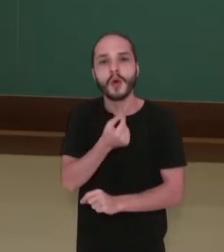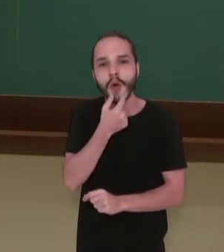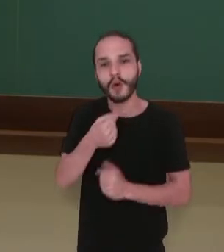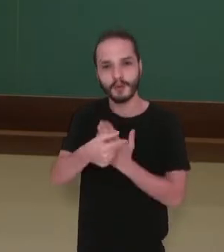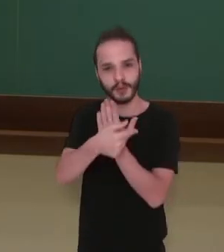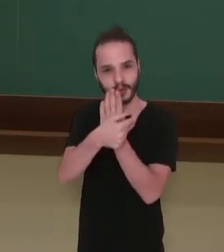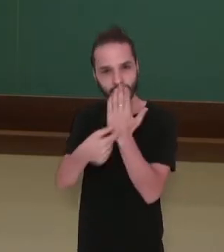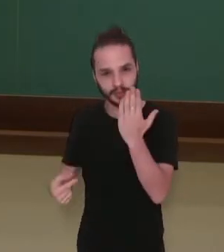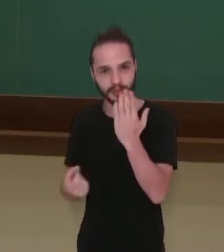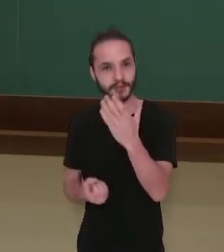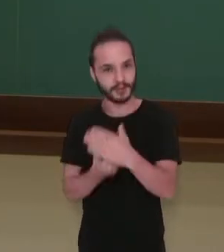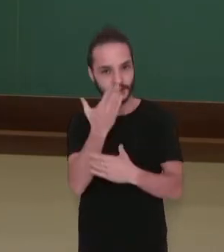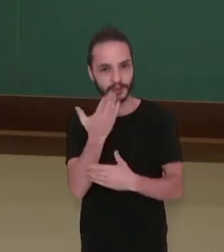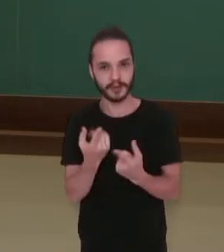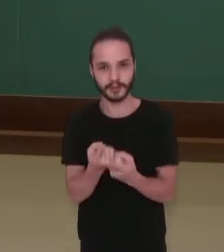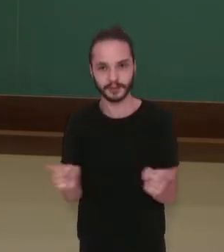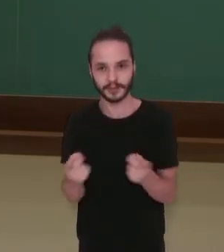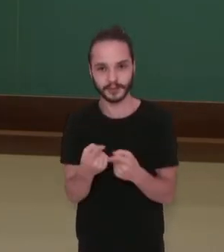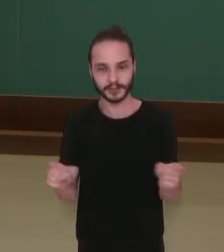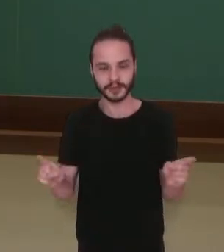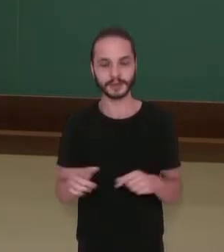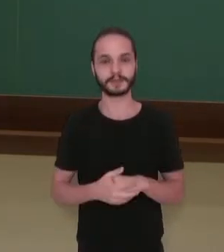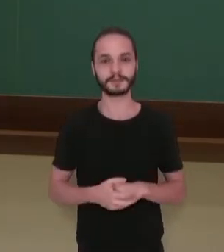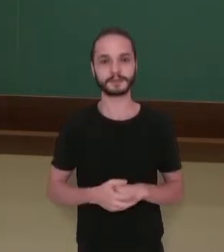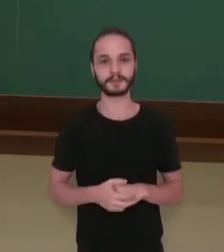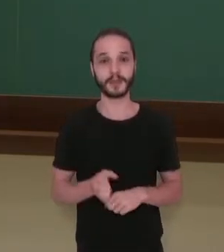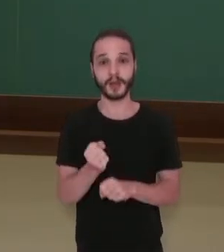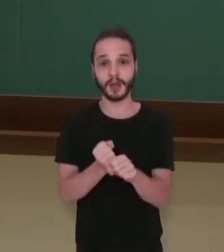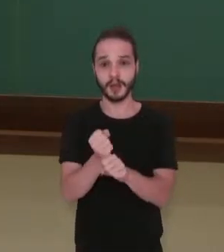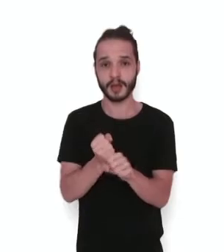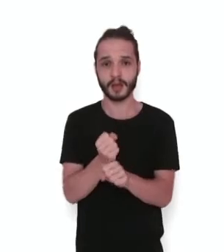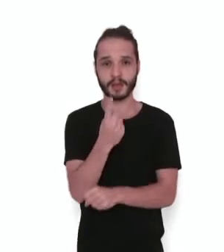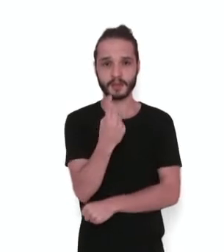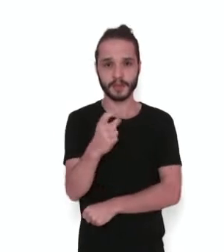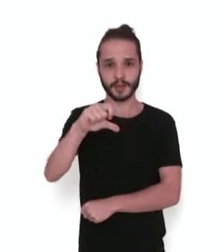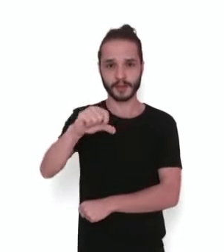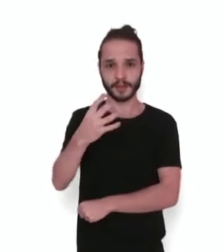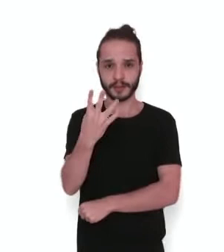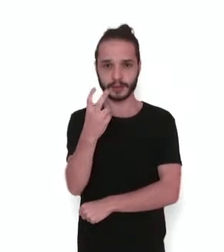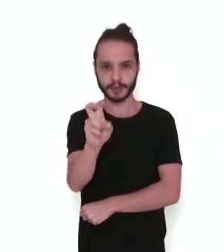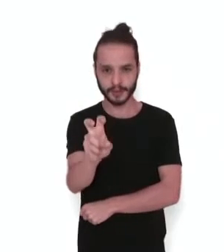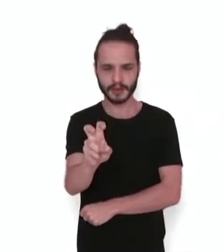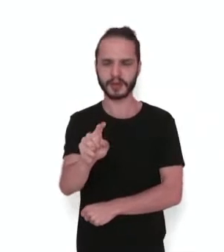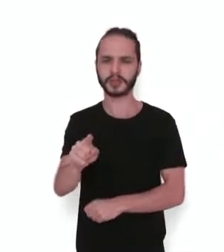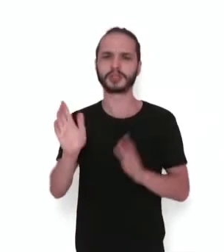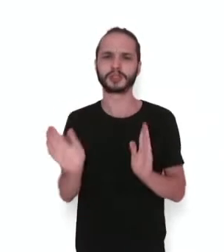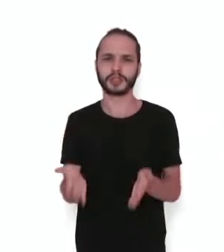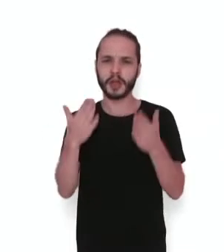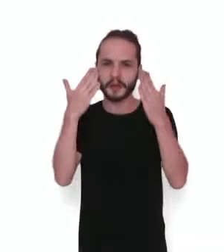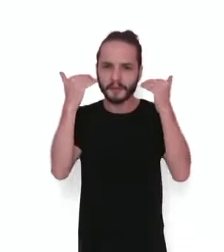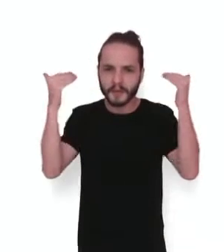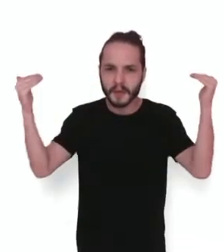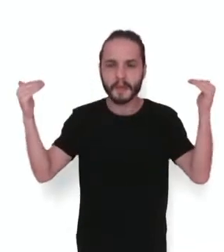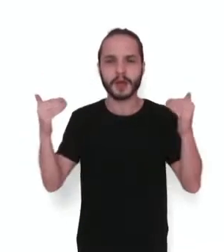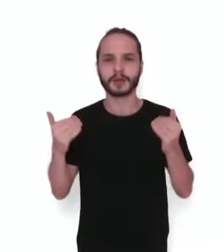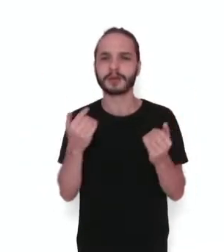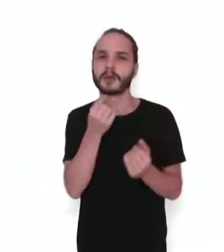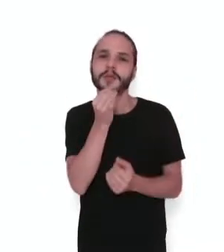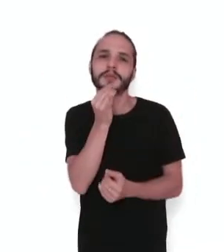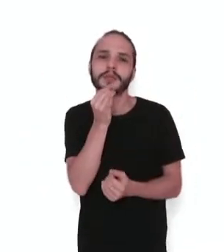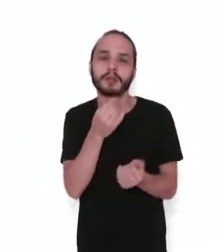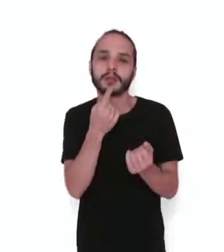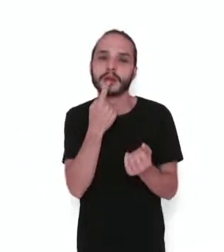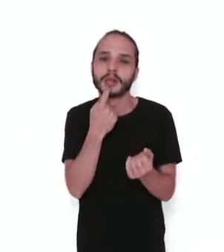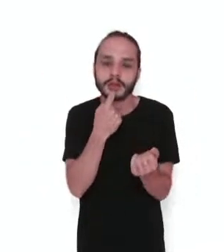Gonzaguinha. De 1945, autor de grandes sucessos como Sangrando,